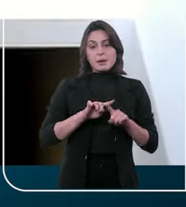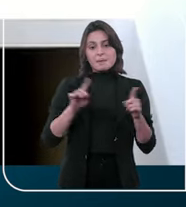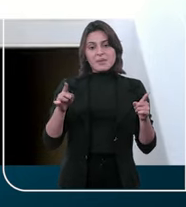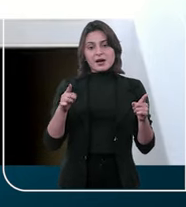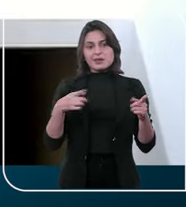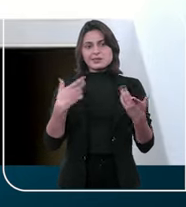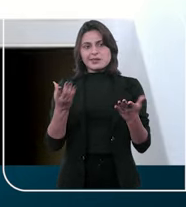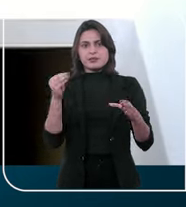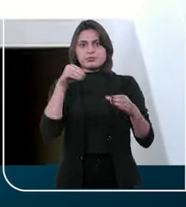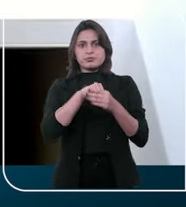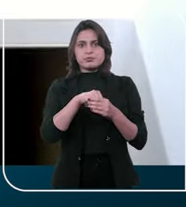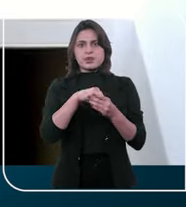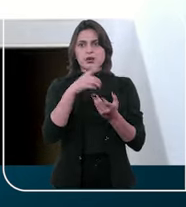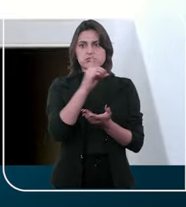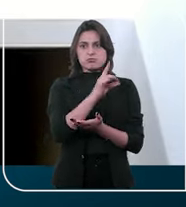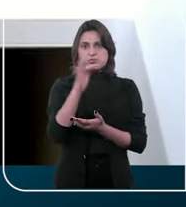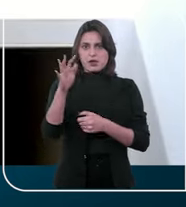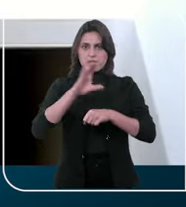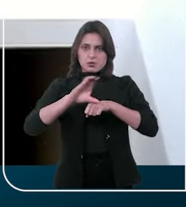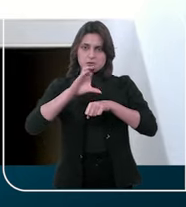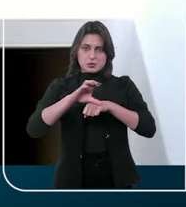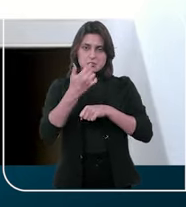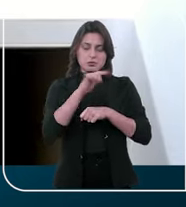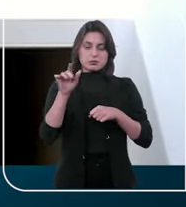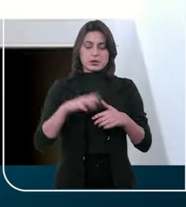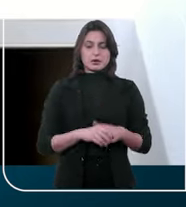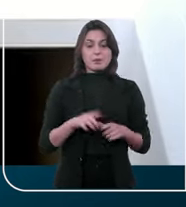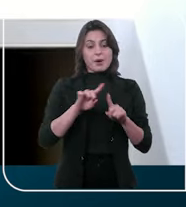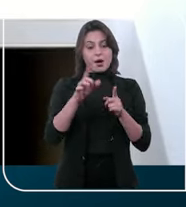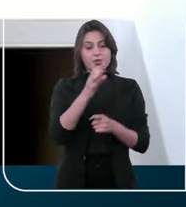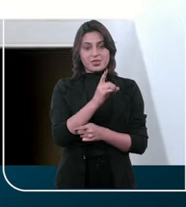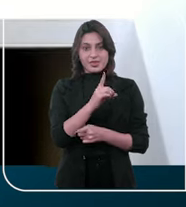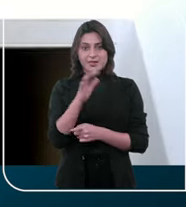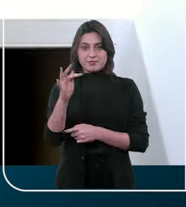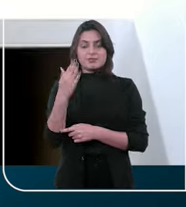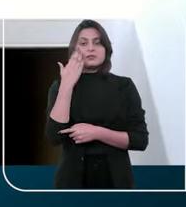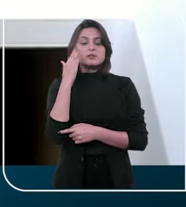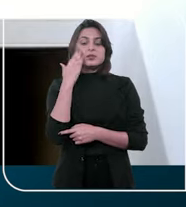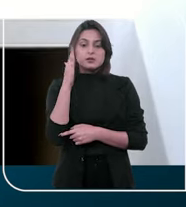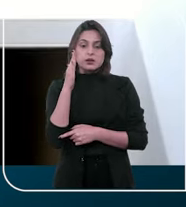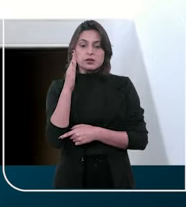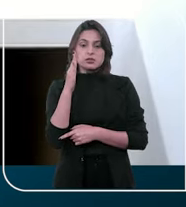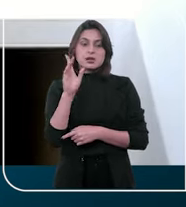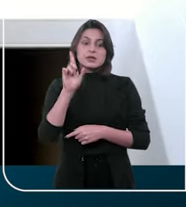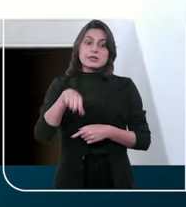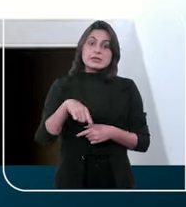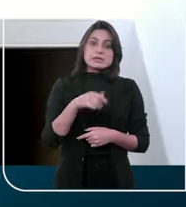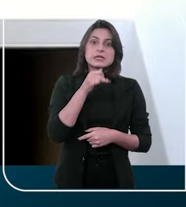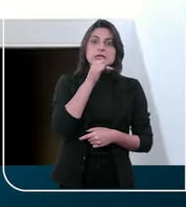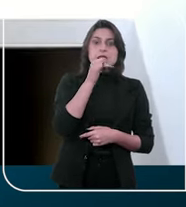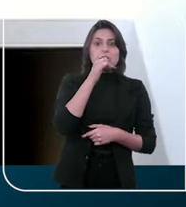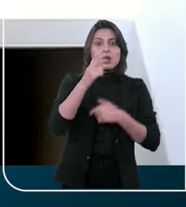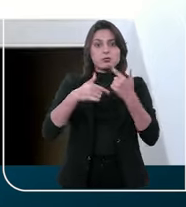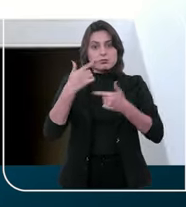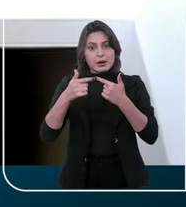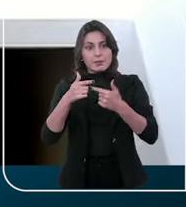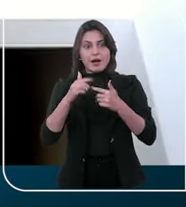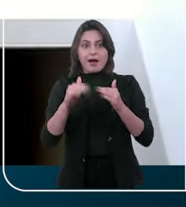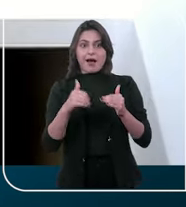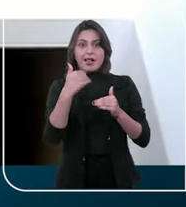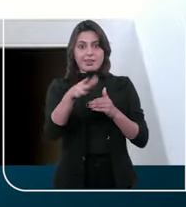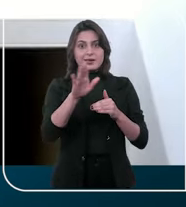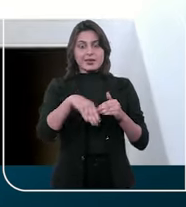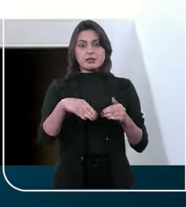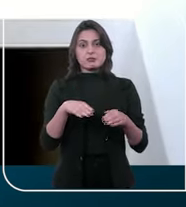STF tem compreendido que não há essa possibilidade de se estabelecer esse foro por prerrogativa de função para além das hipóteses de simetria, como seria o caso, por exemplo,